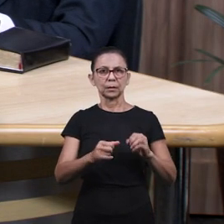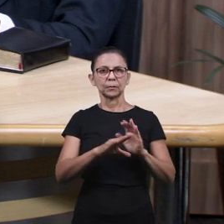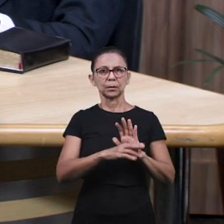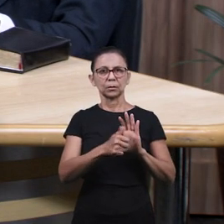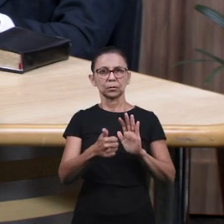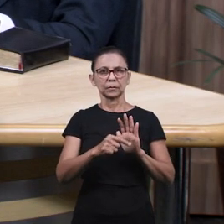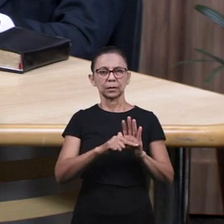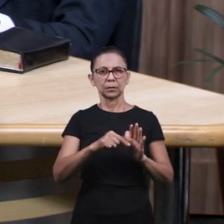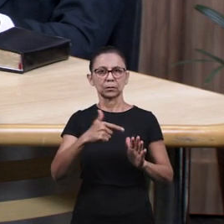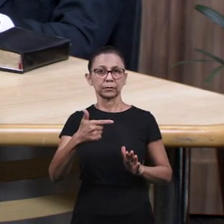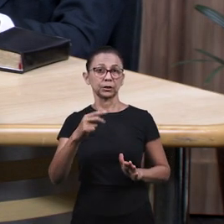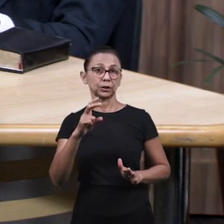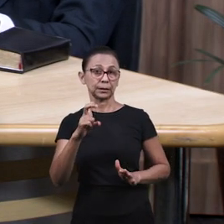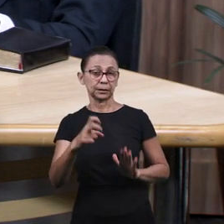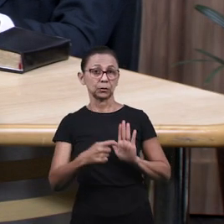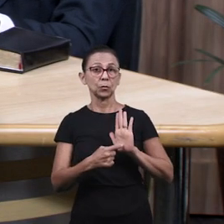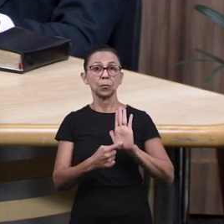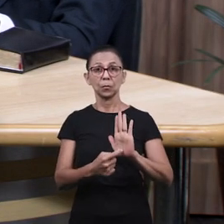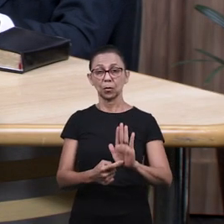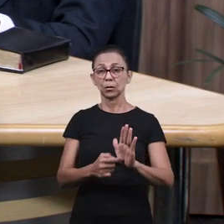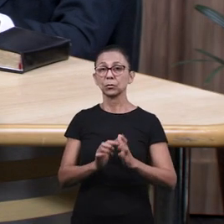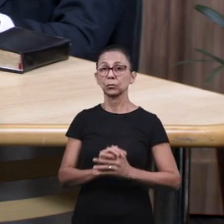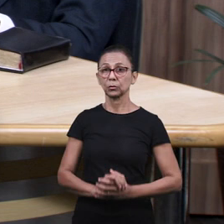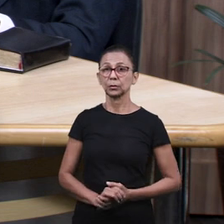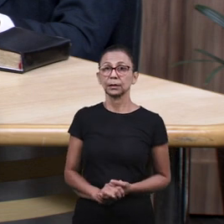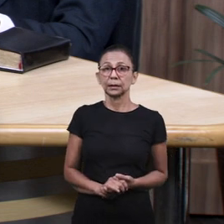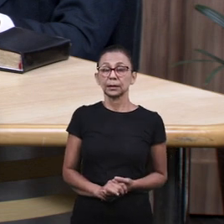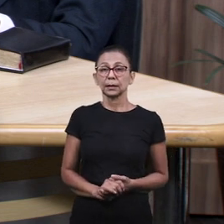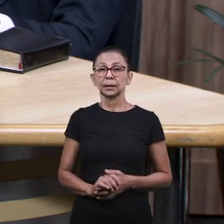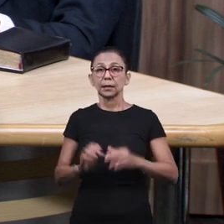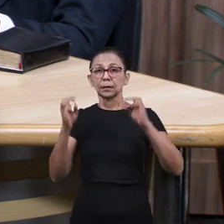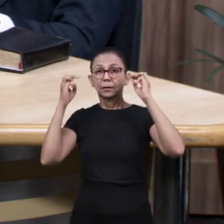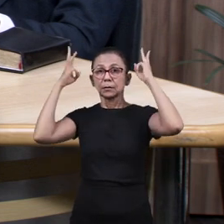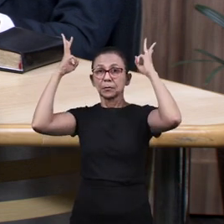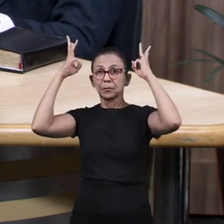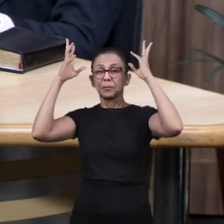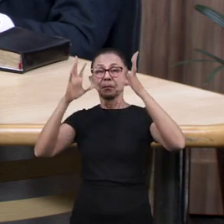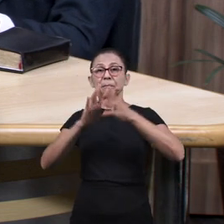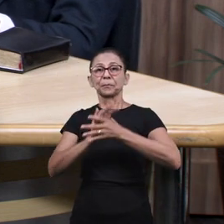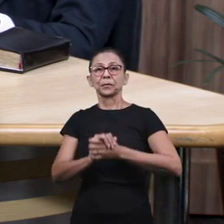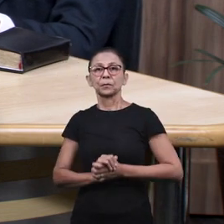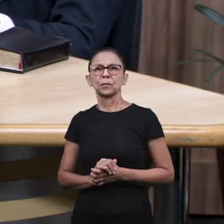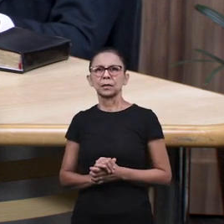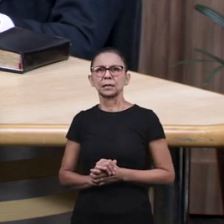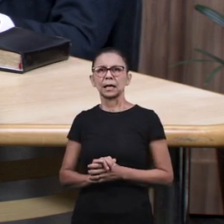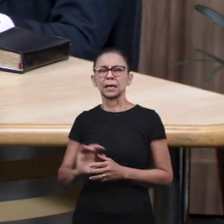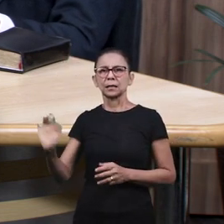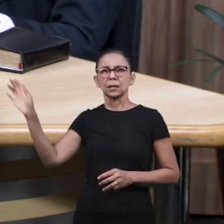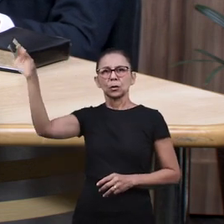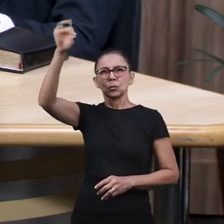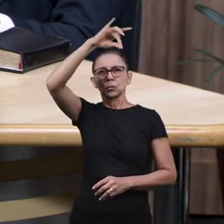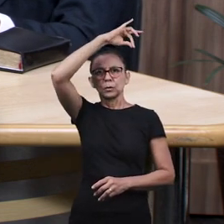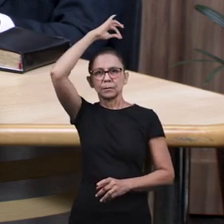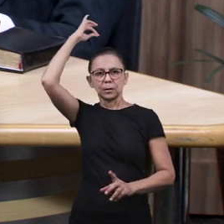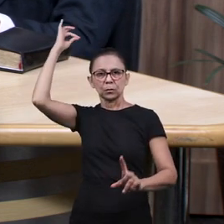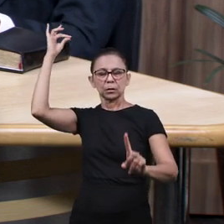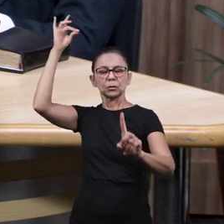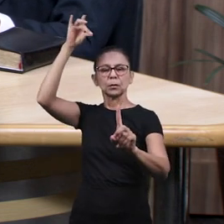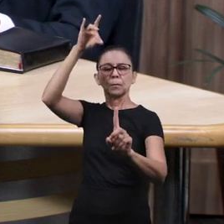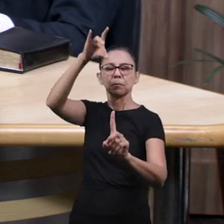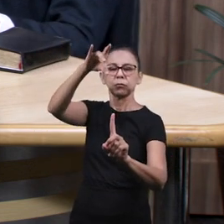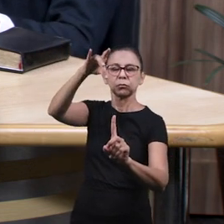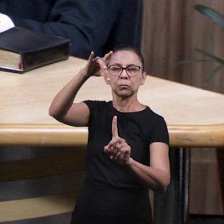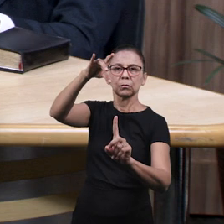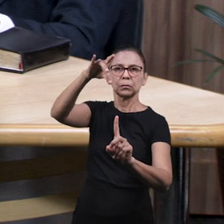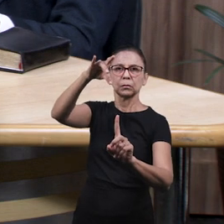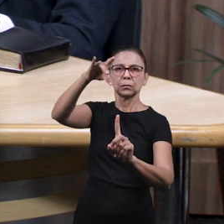estava sobre Moisés, Moisés compartilhou essa bênção com 70 que iam julgar com ele, e o